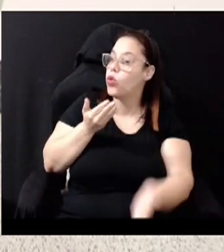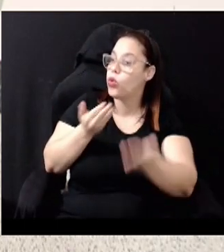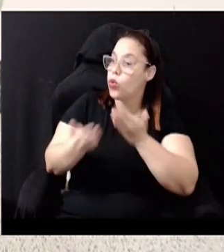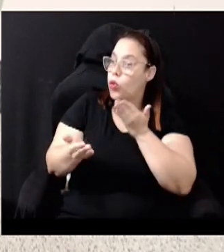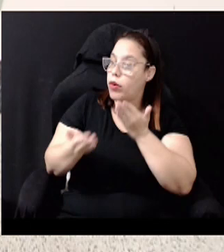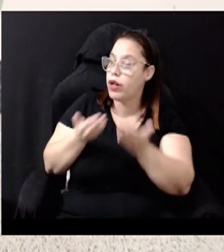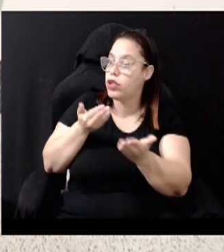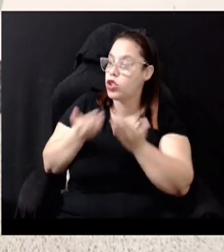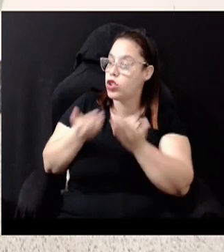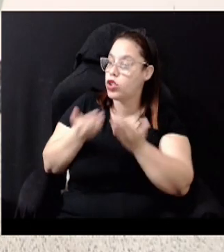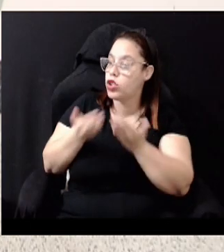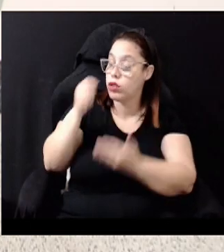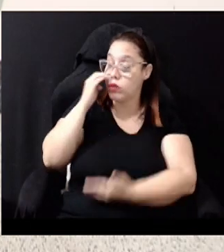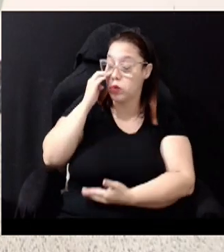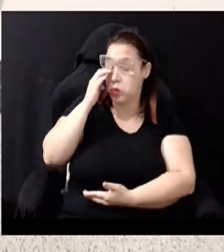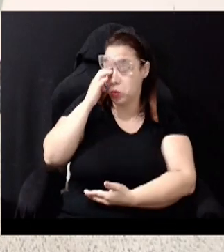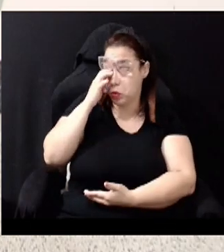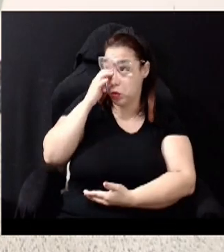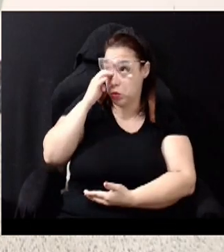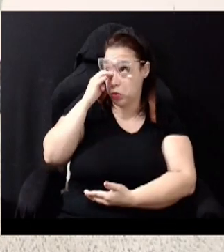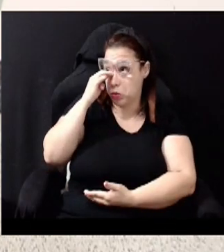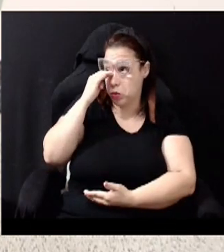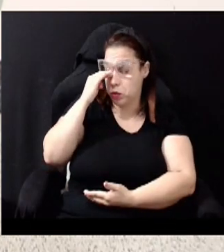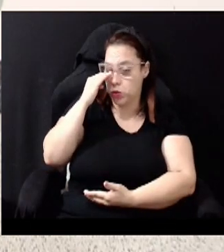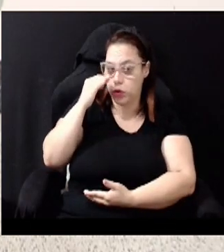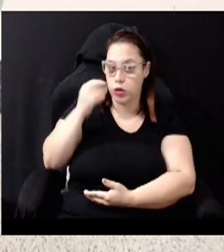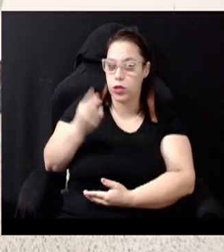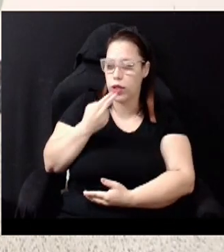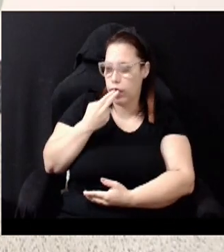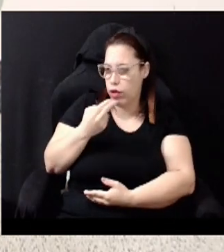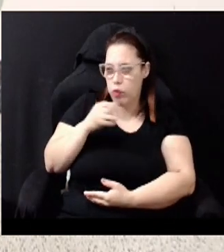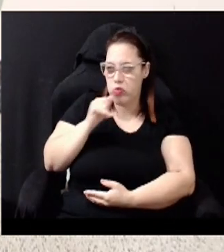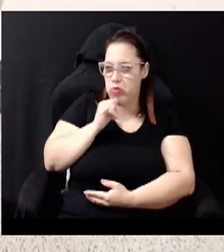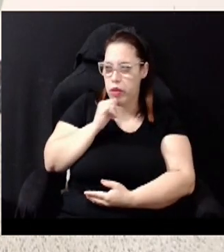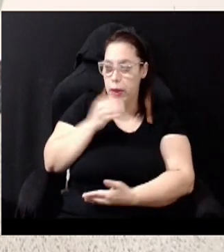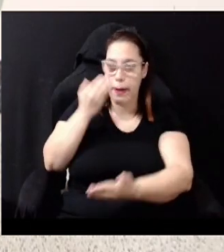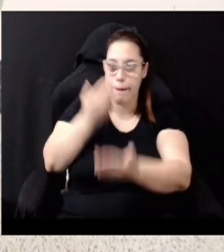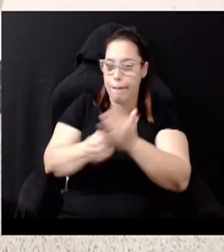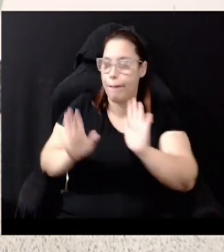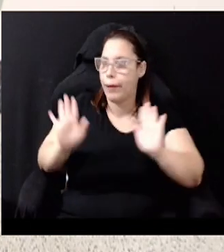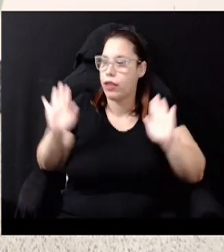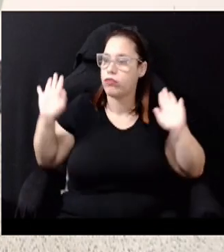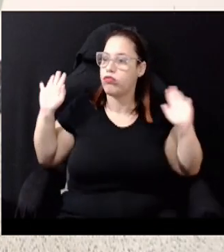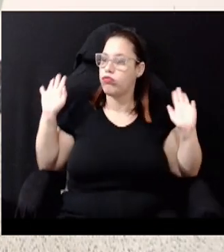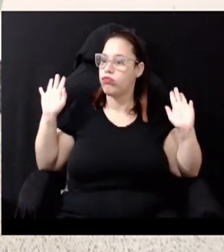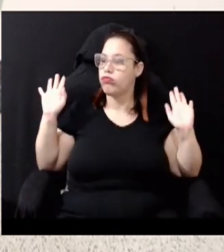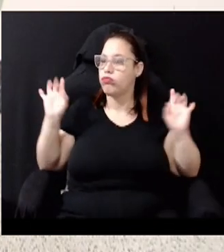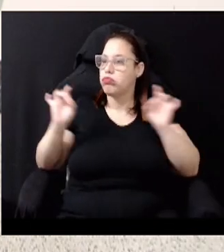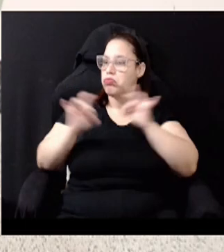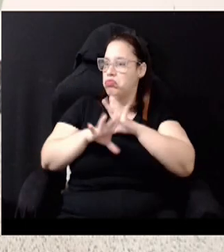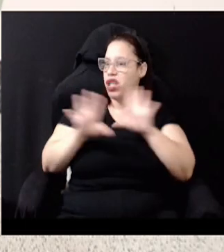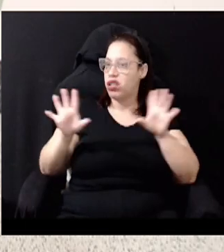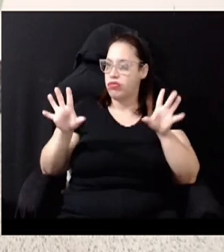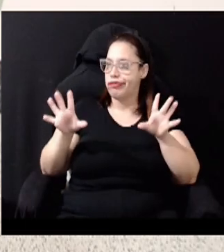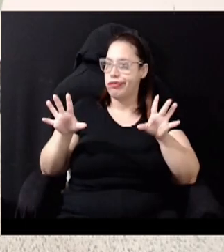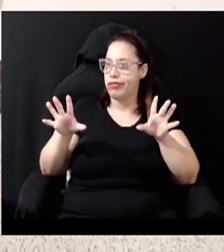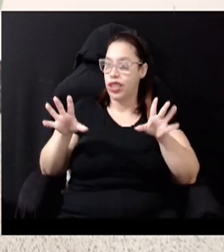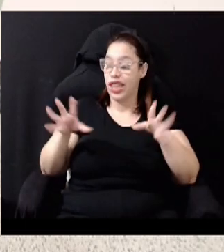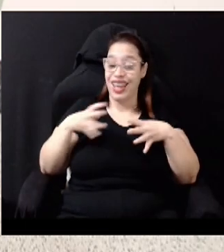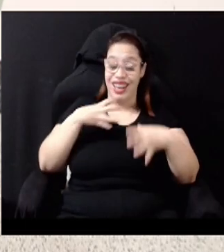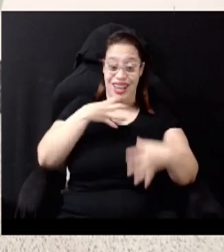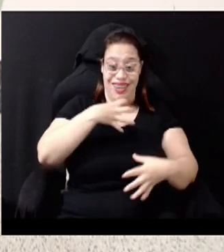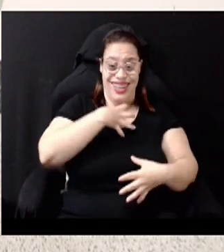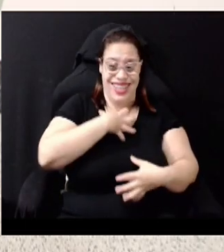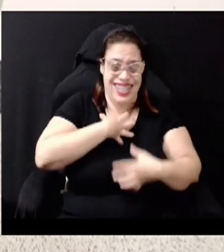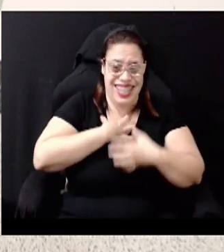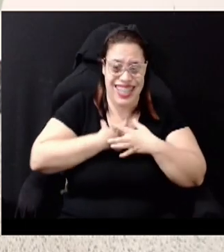com o cara que fuma, né, e de repente ele para de fumar do nada, tem a abstinência, né? Então